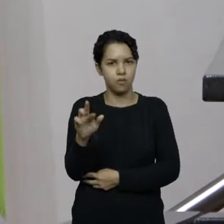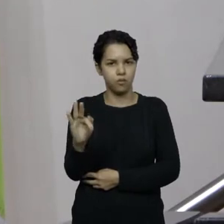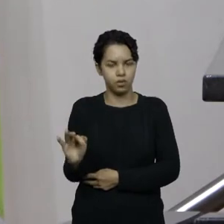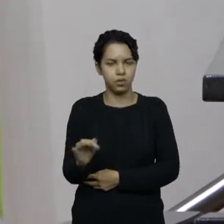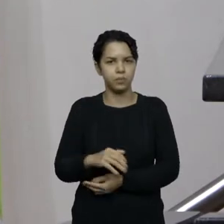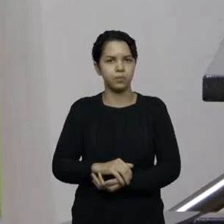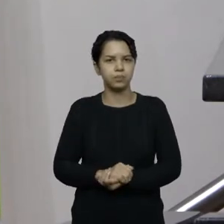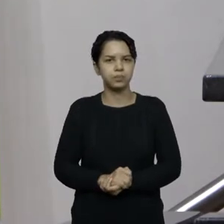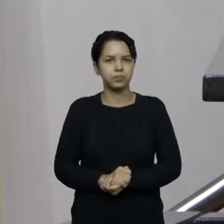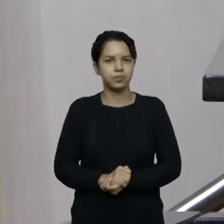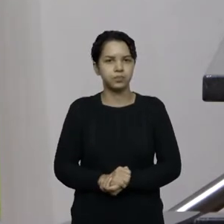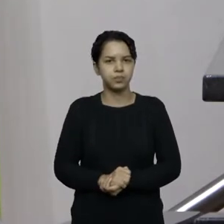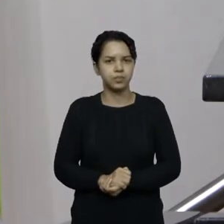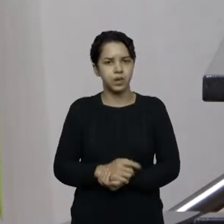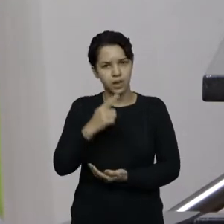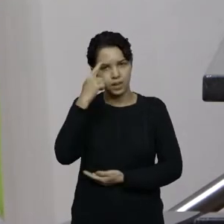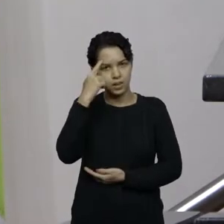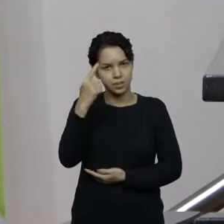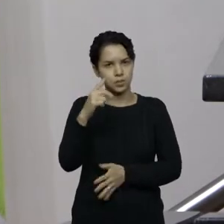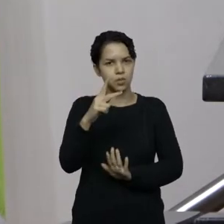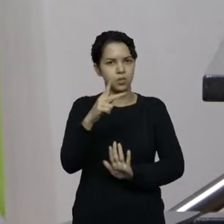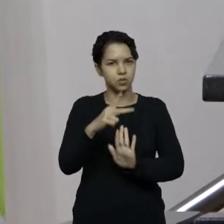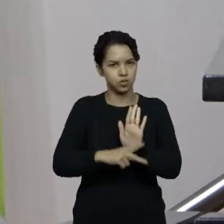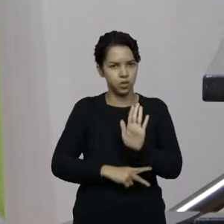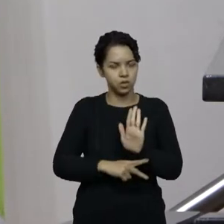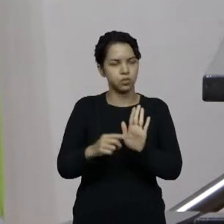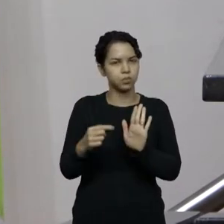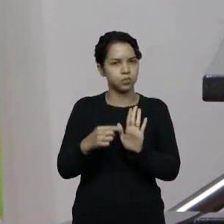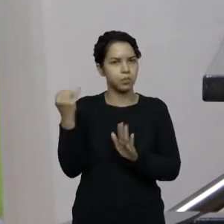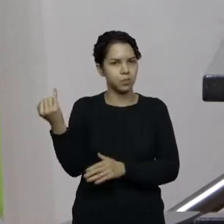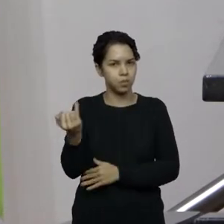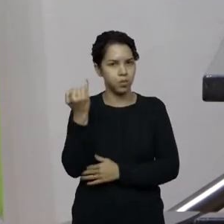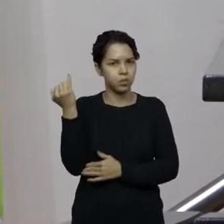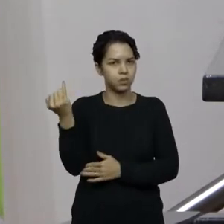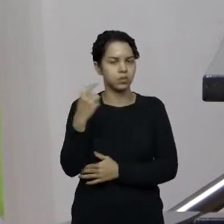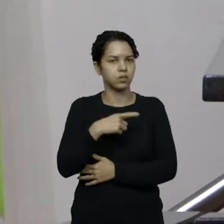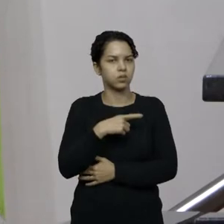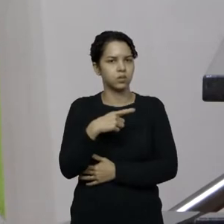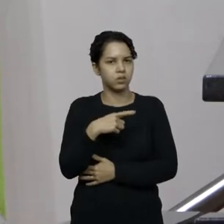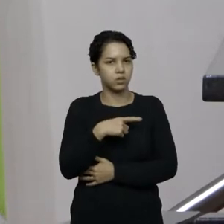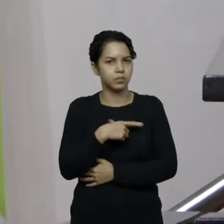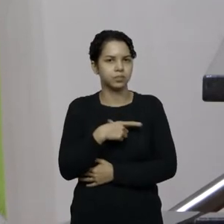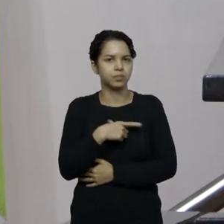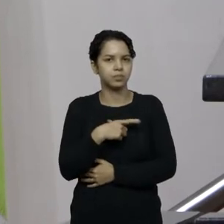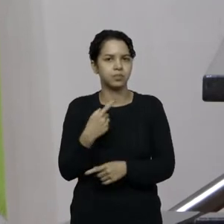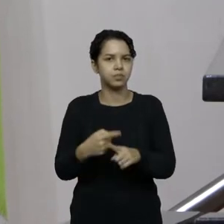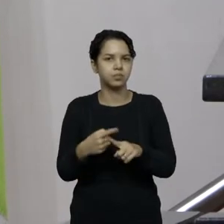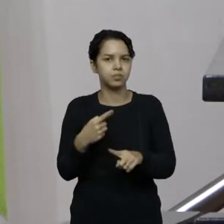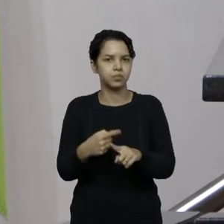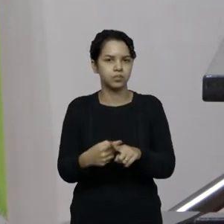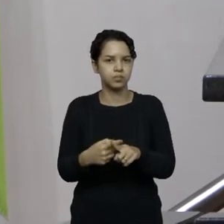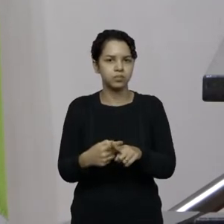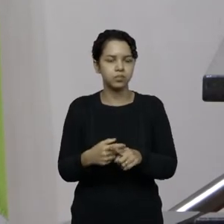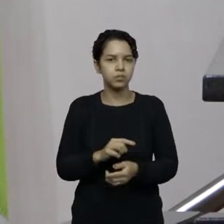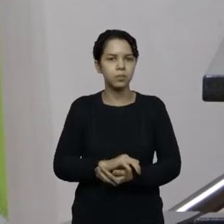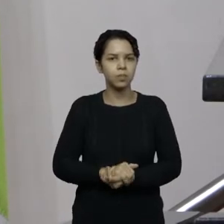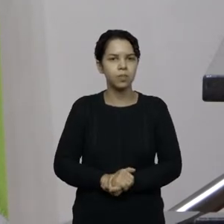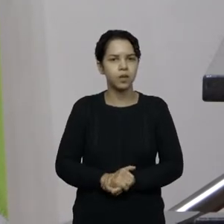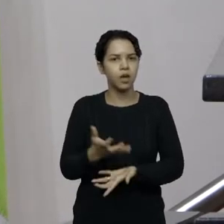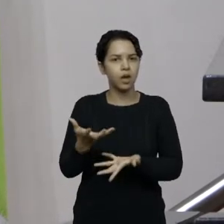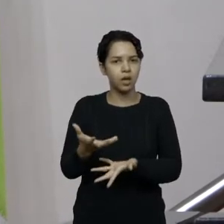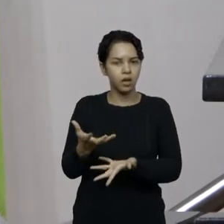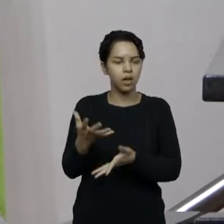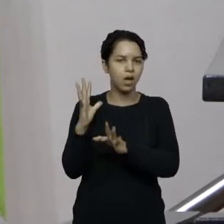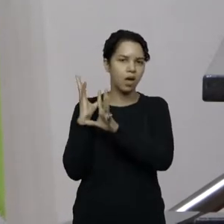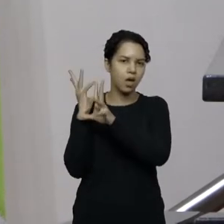que o projeto ele pegasse uma importância do sentido de resgatar